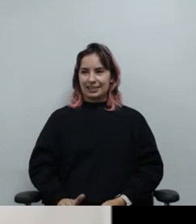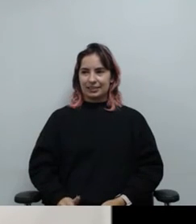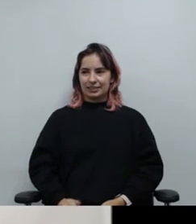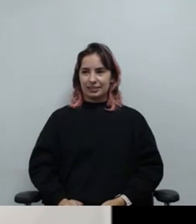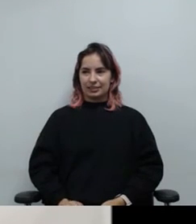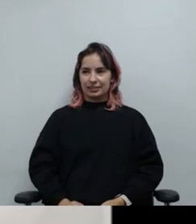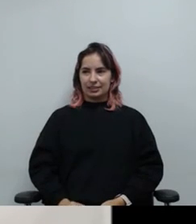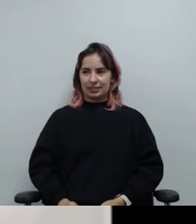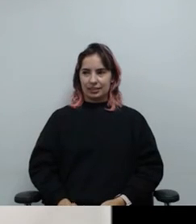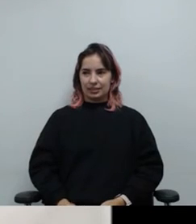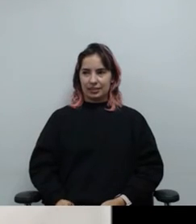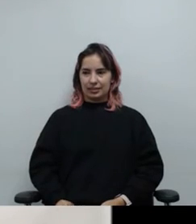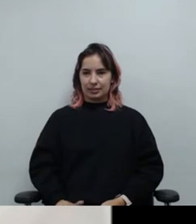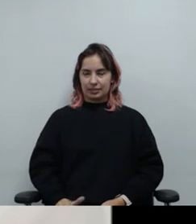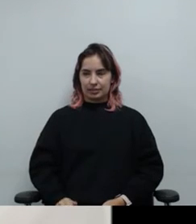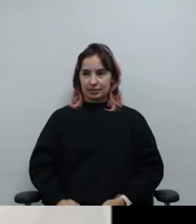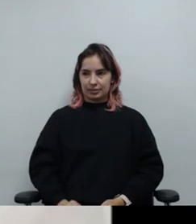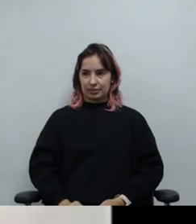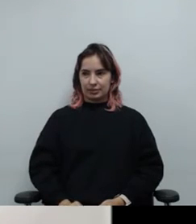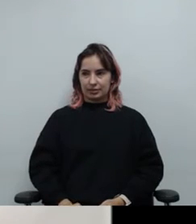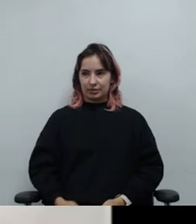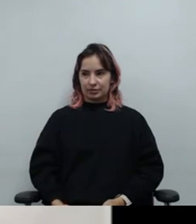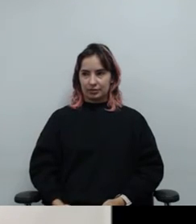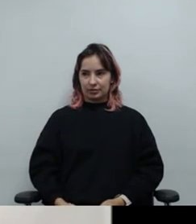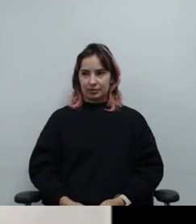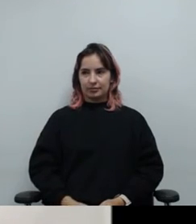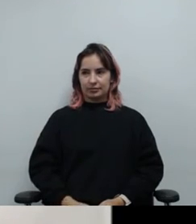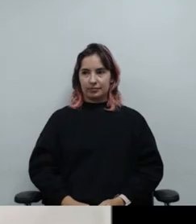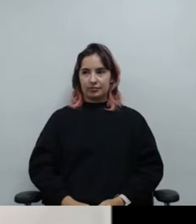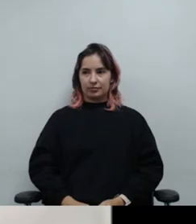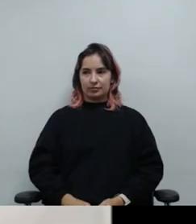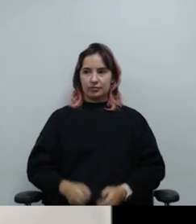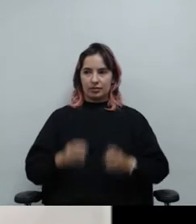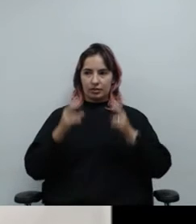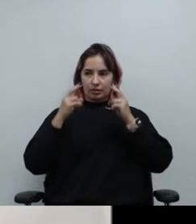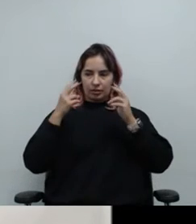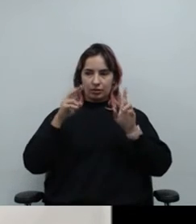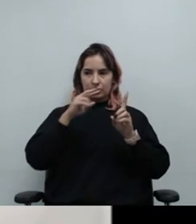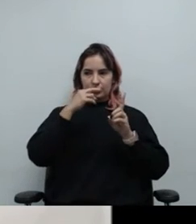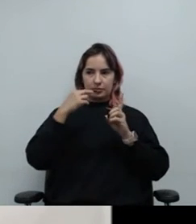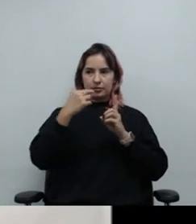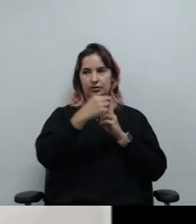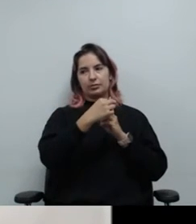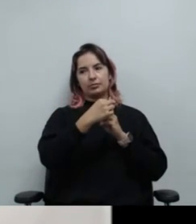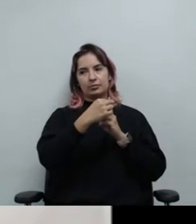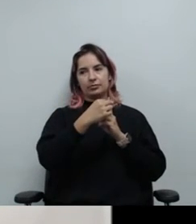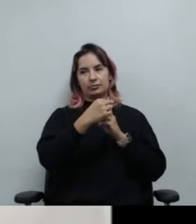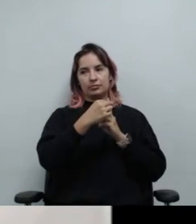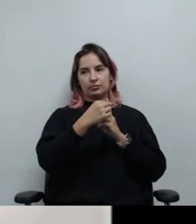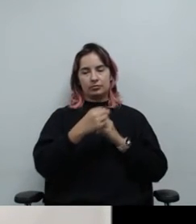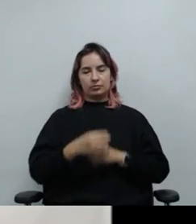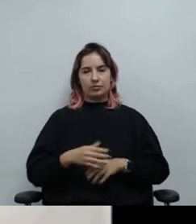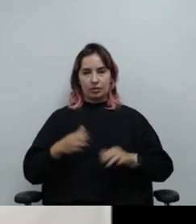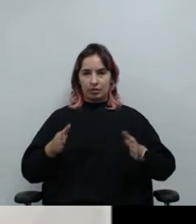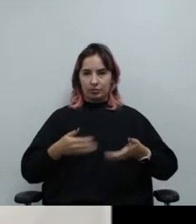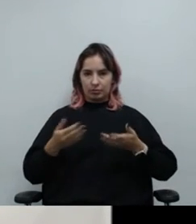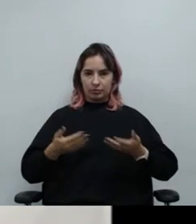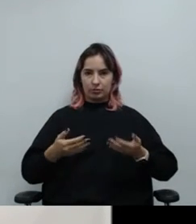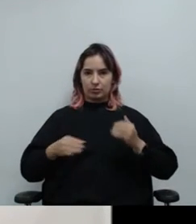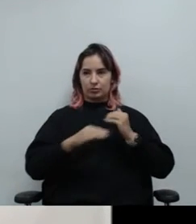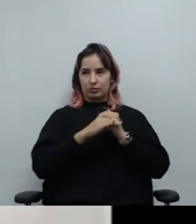esse olhar diferente, né, esse olhar amplo na questão da promoção da